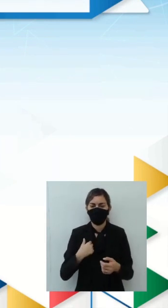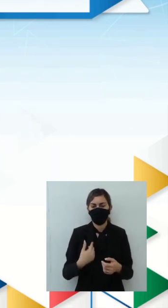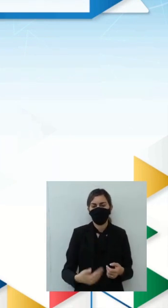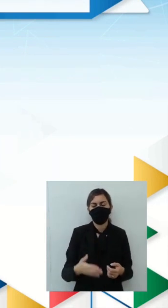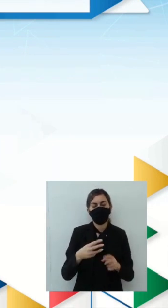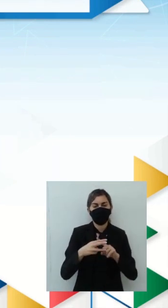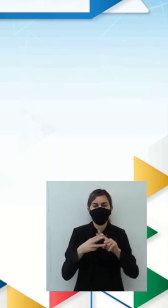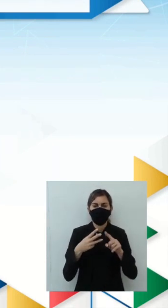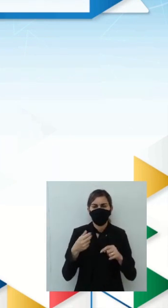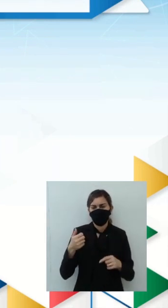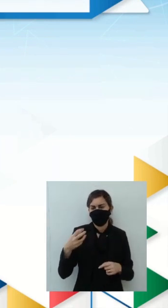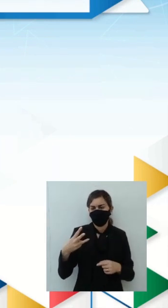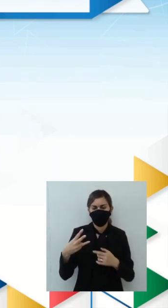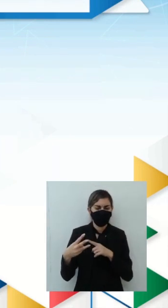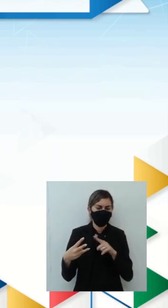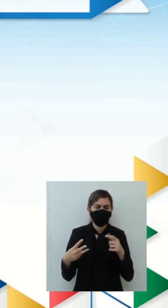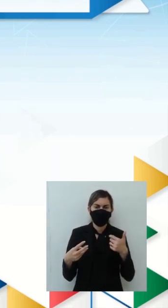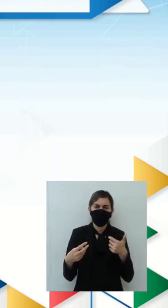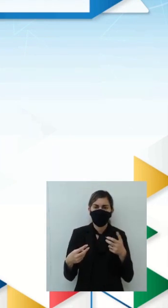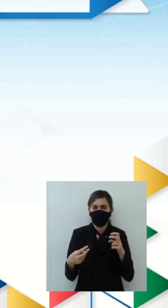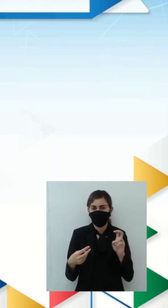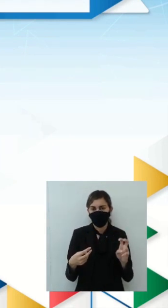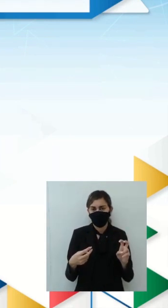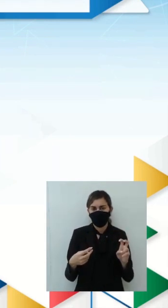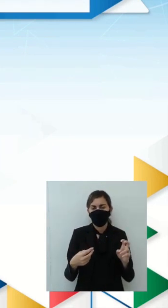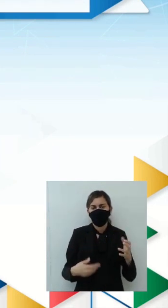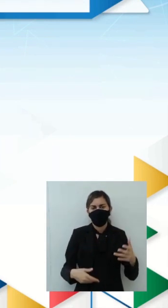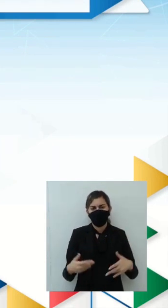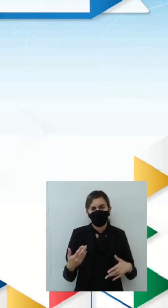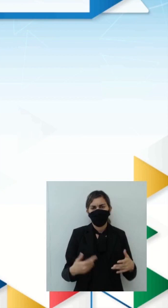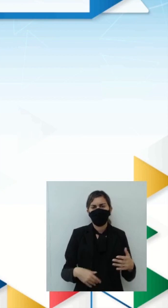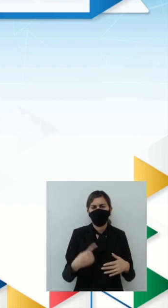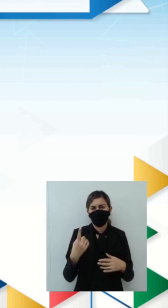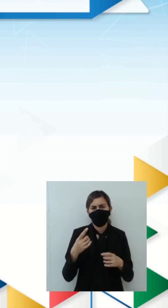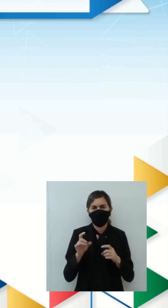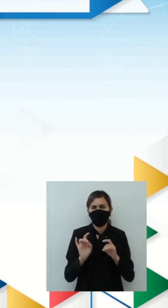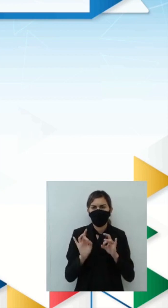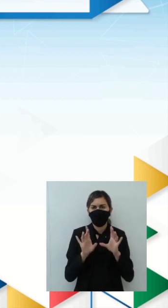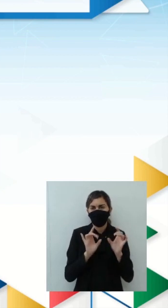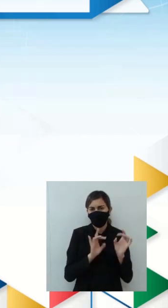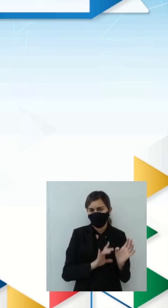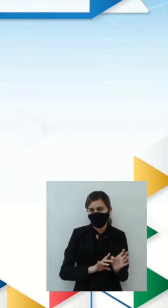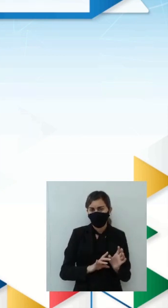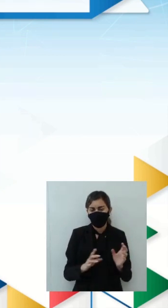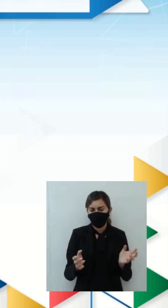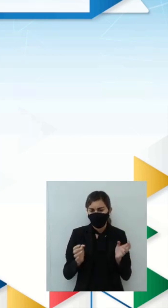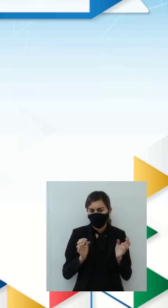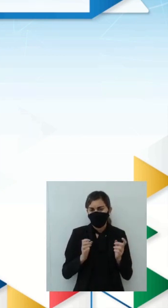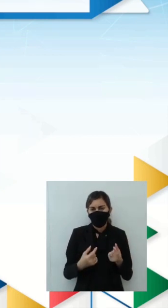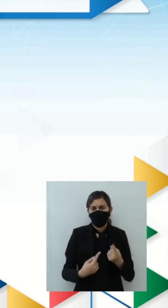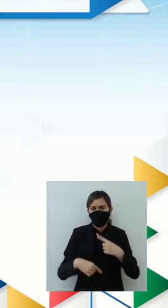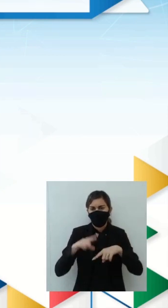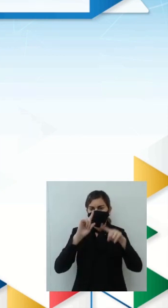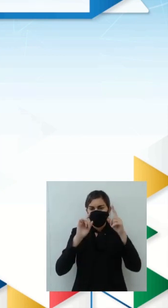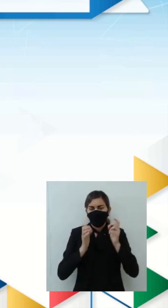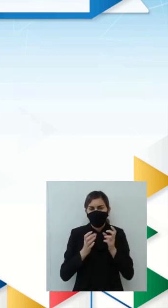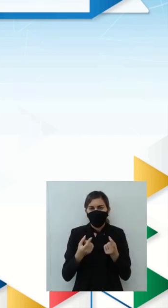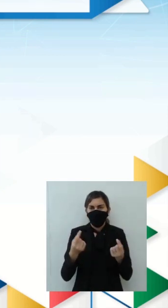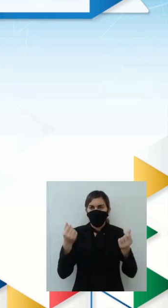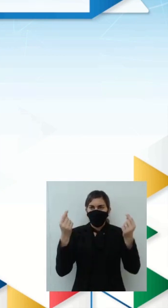dos 13 ao 25, empregado de um vendeiro que enriqueceu